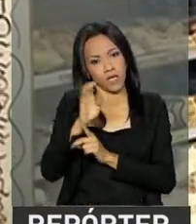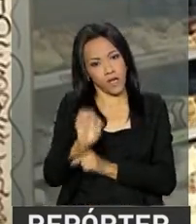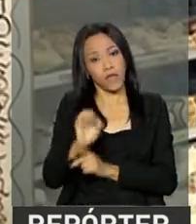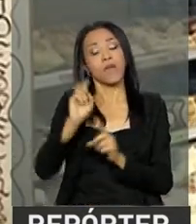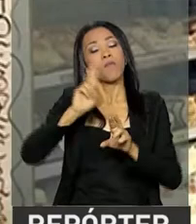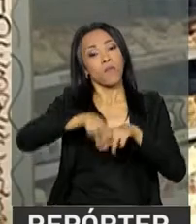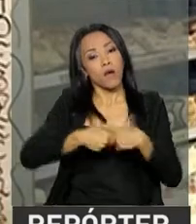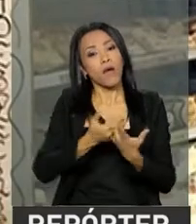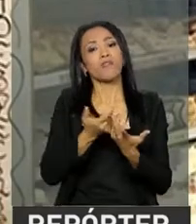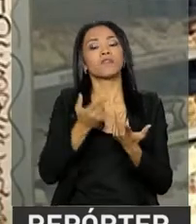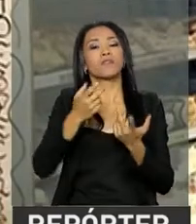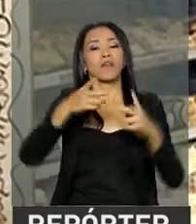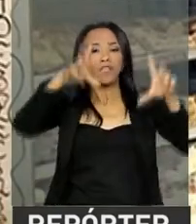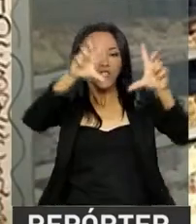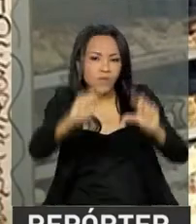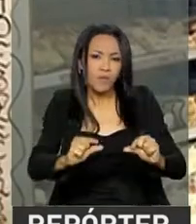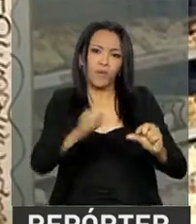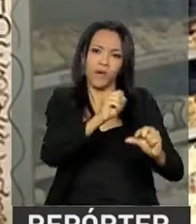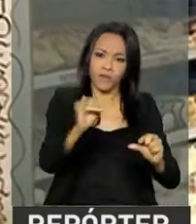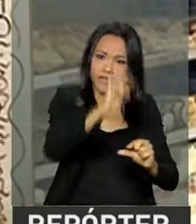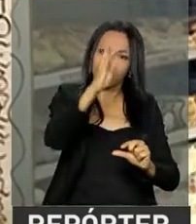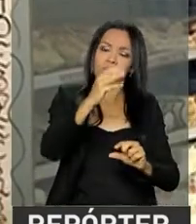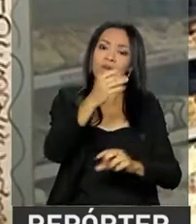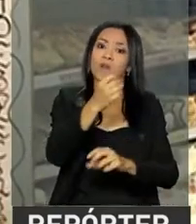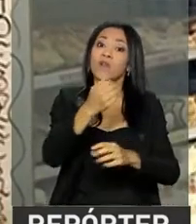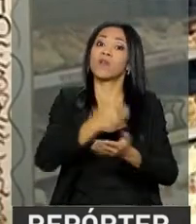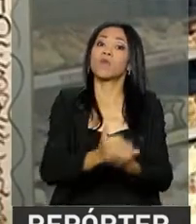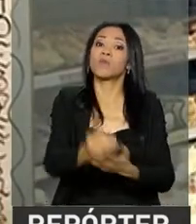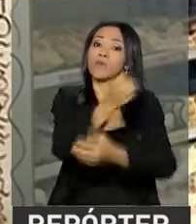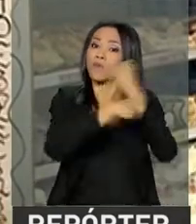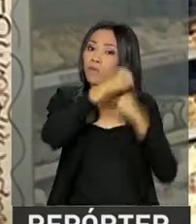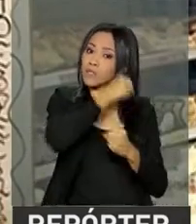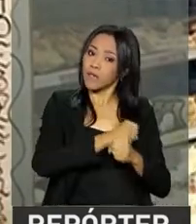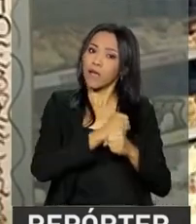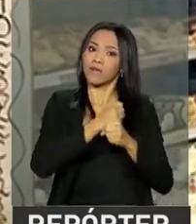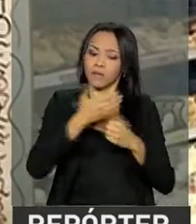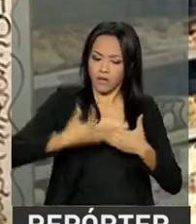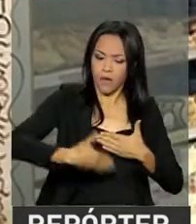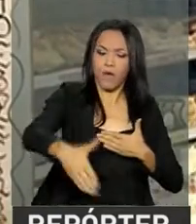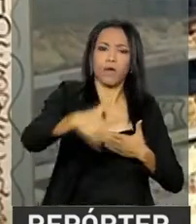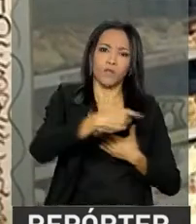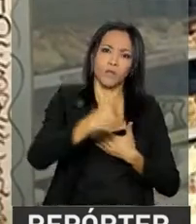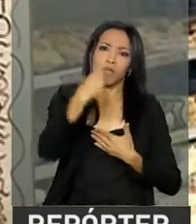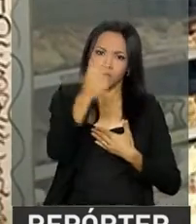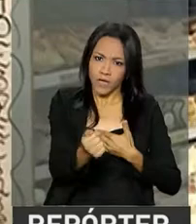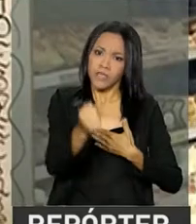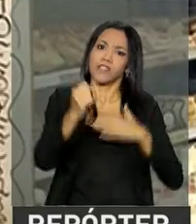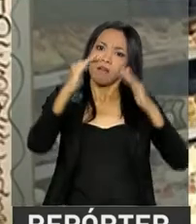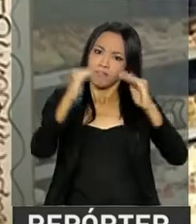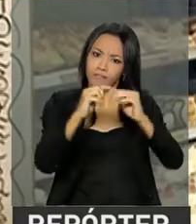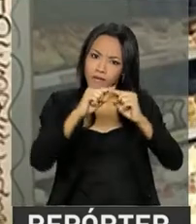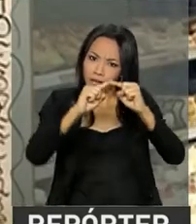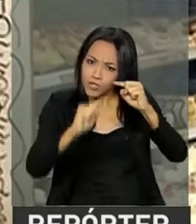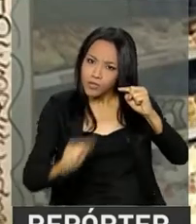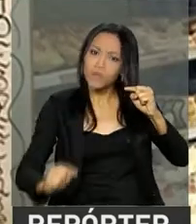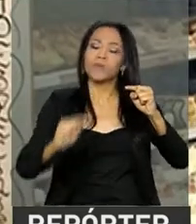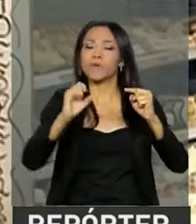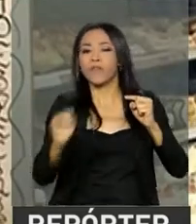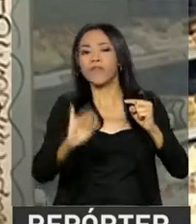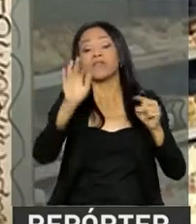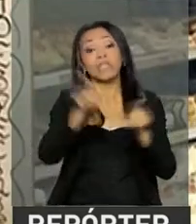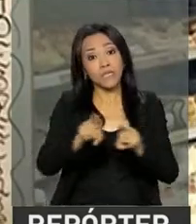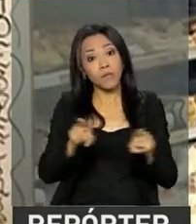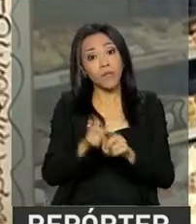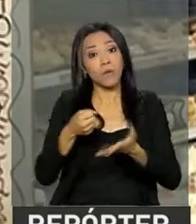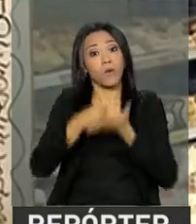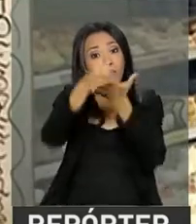ritmo da inflação que começou no ano passado e se intensificou em 2017 e ainda de uma iniciativa do governo e vêm injetando dinheiro